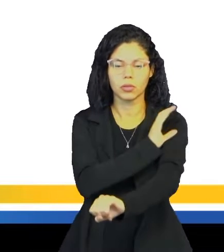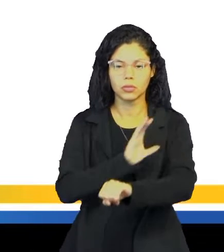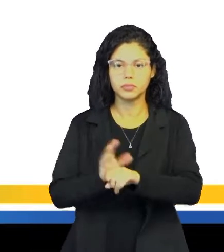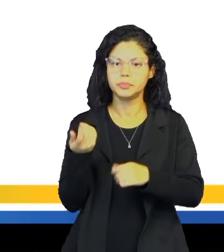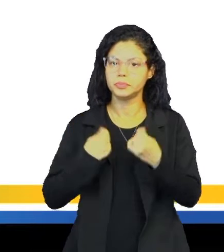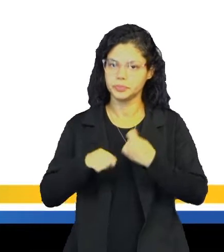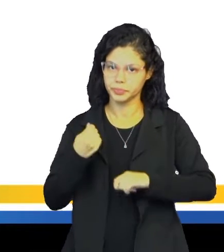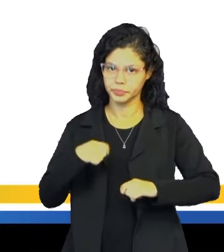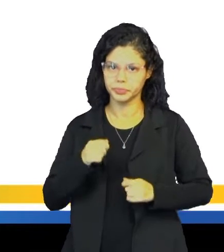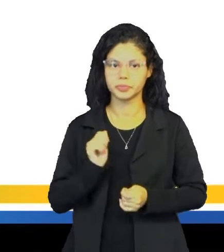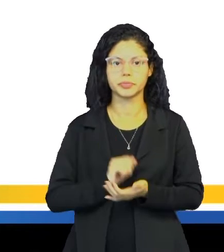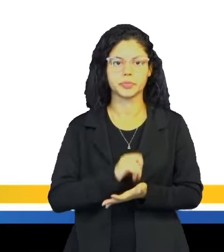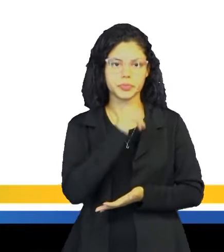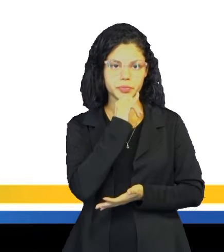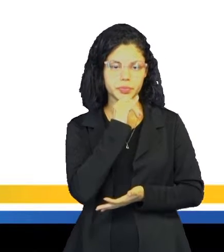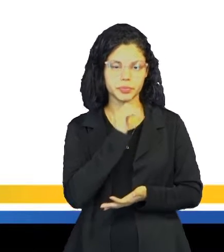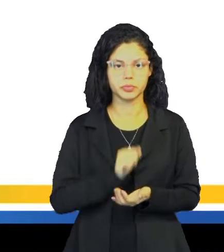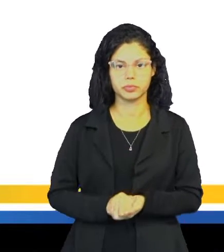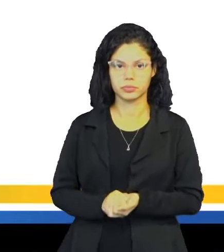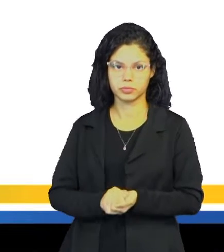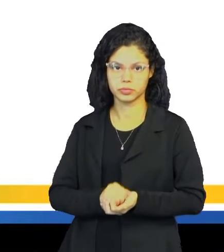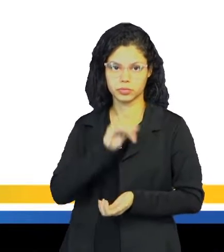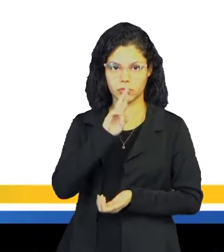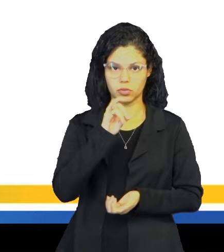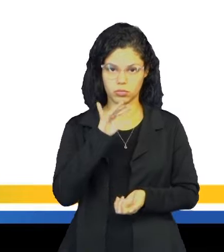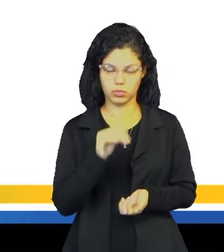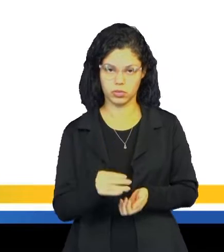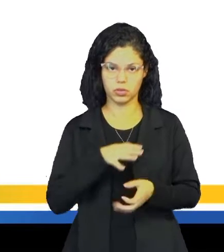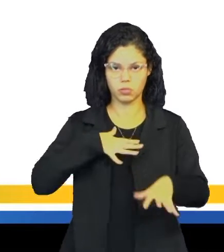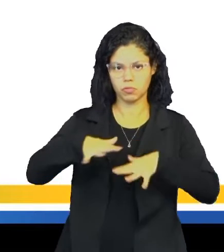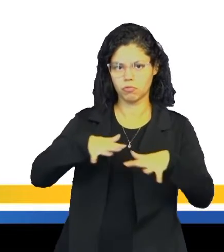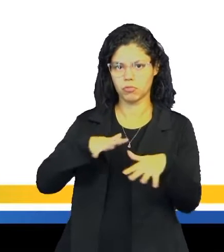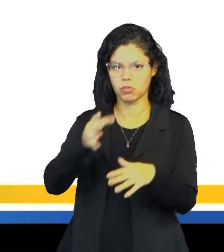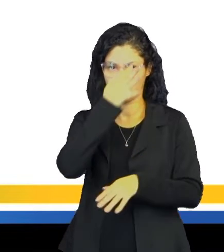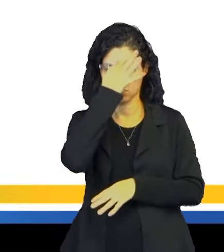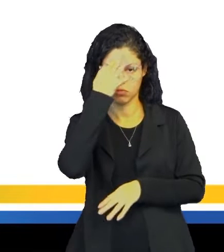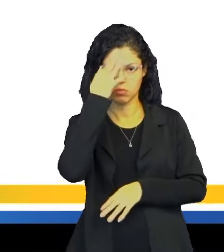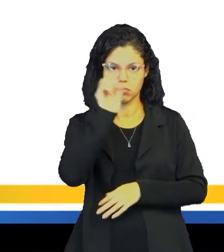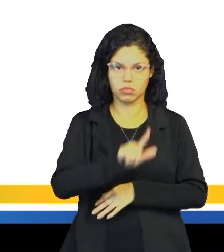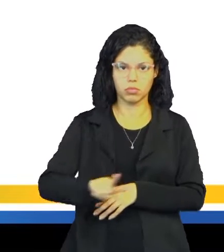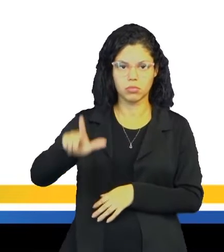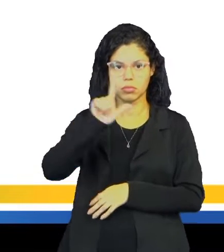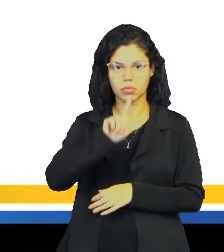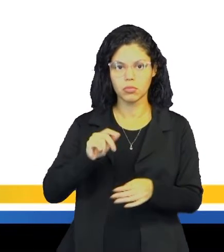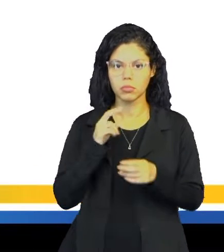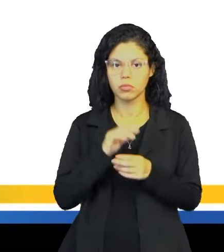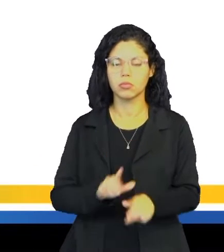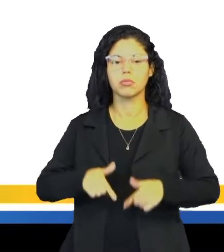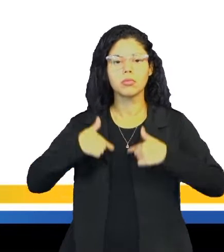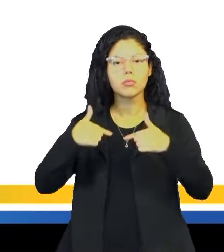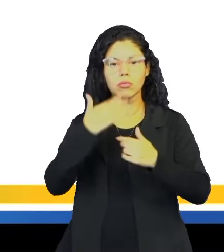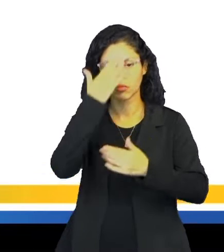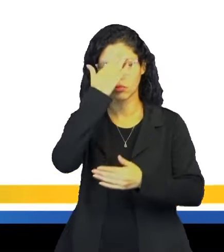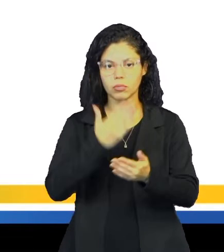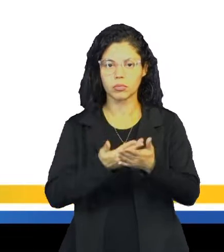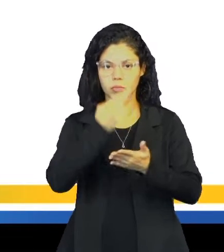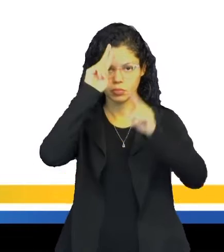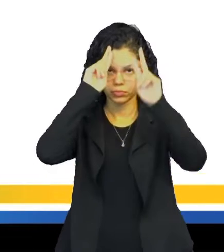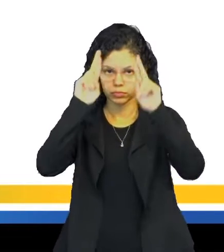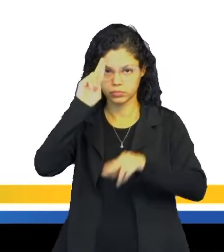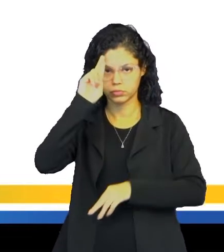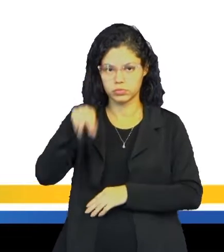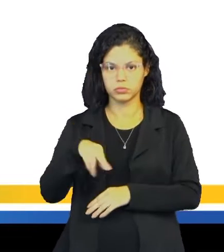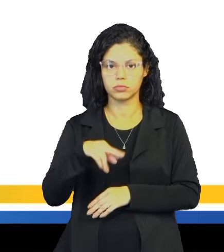e econômico. Exemplo, o iluminismo é um movimento filosófico, literário, intelectual que defende a crença na razão humana